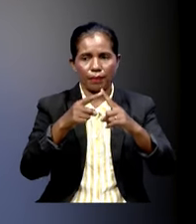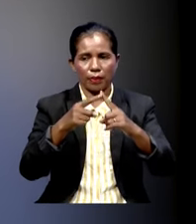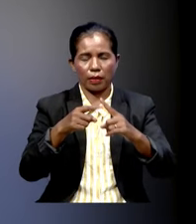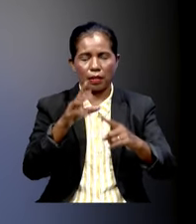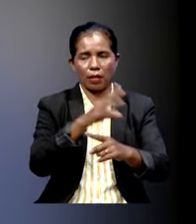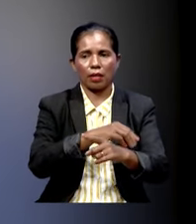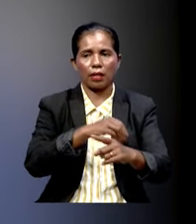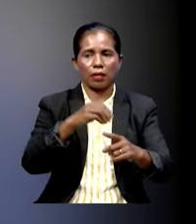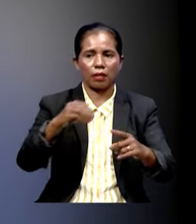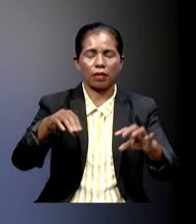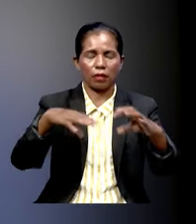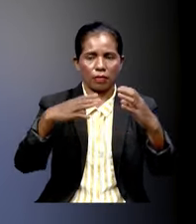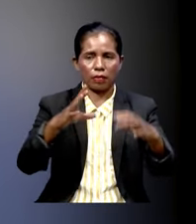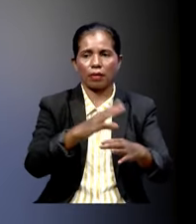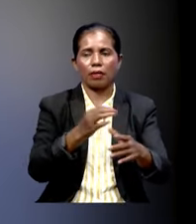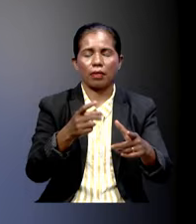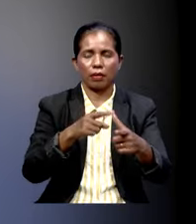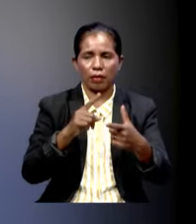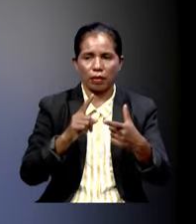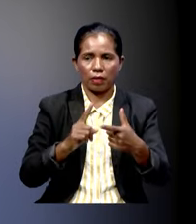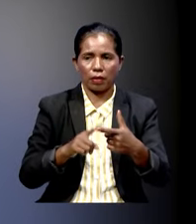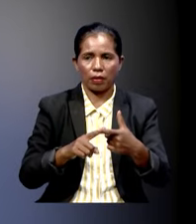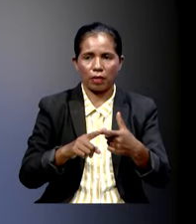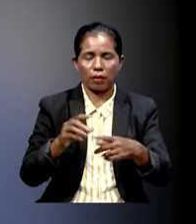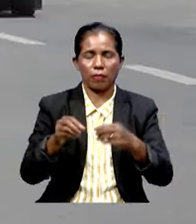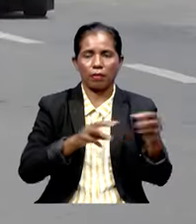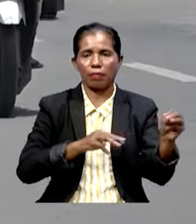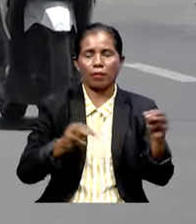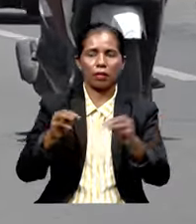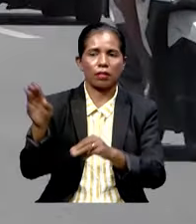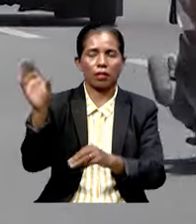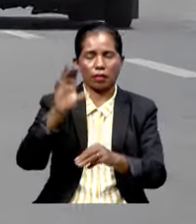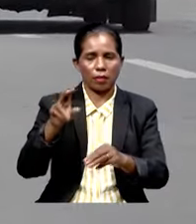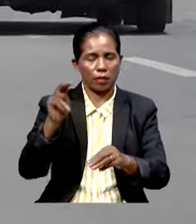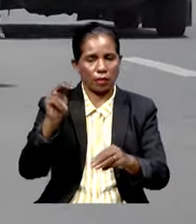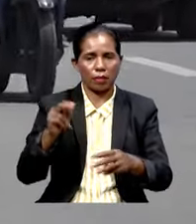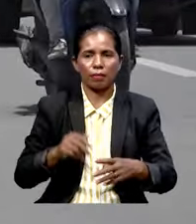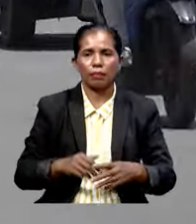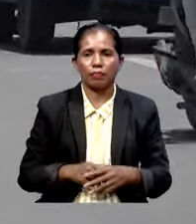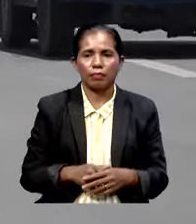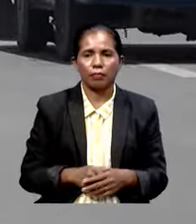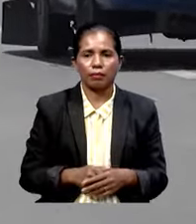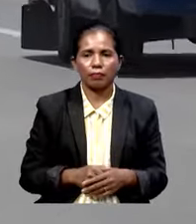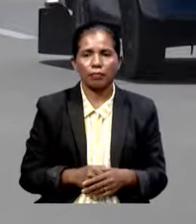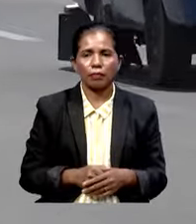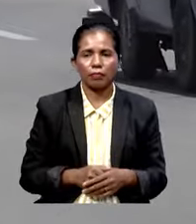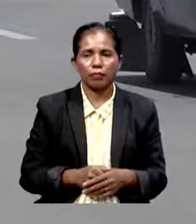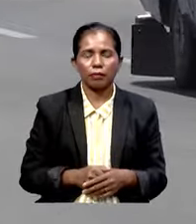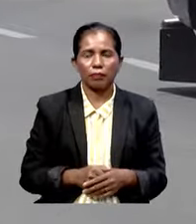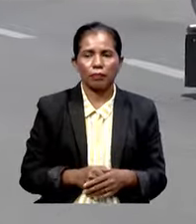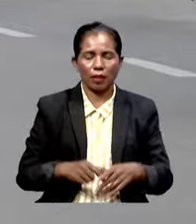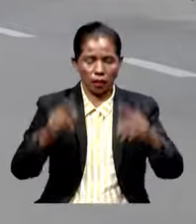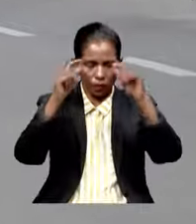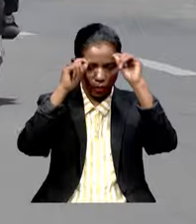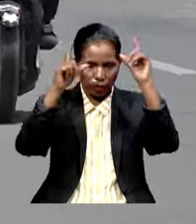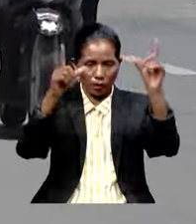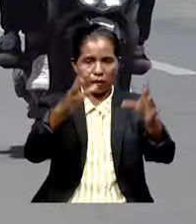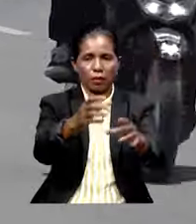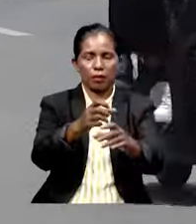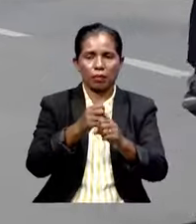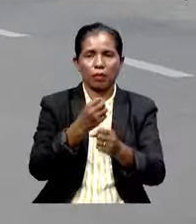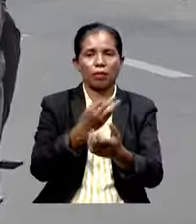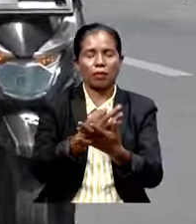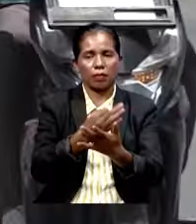sekretariat dokumensaun UNU ba mudas klimatis ini dia. Timor Leste mosi mo